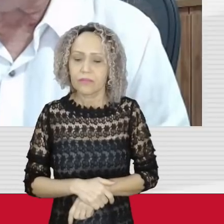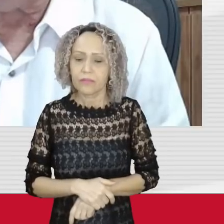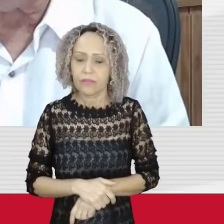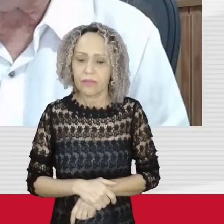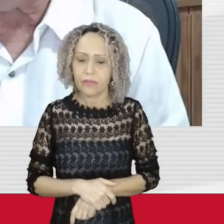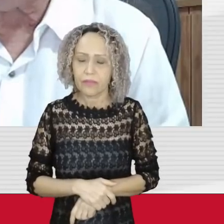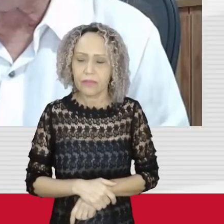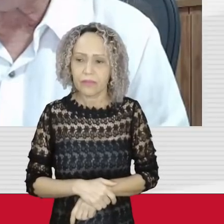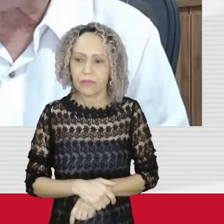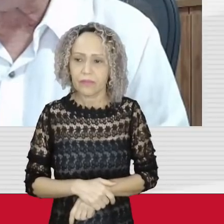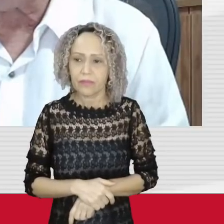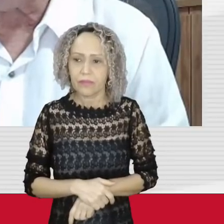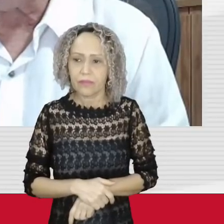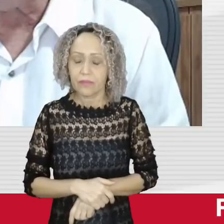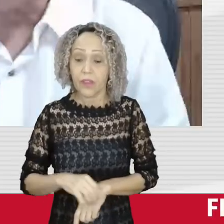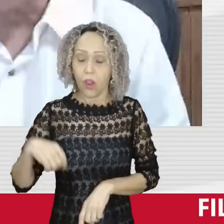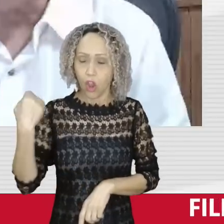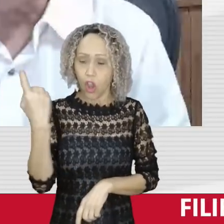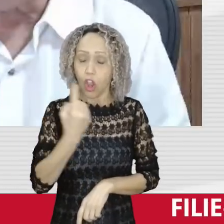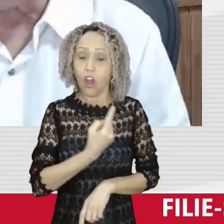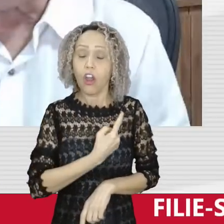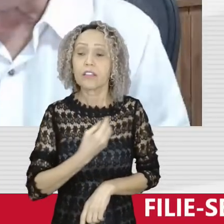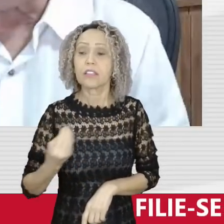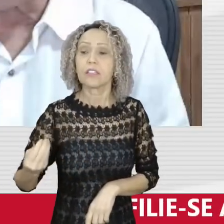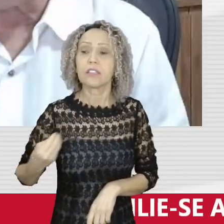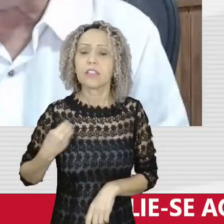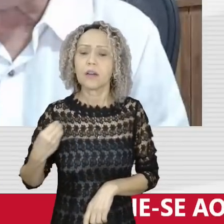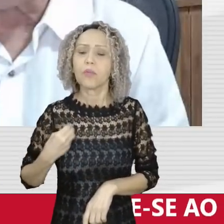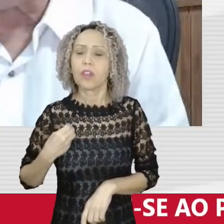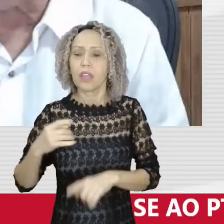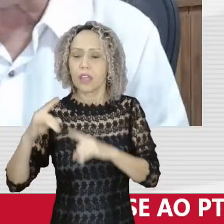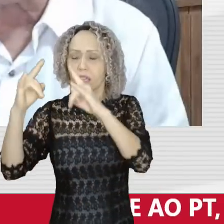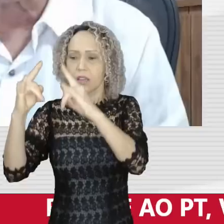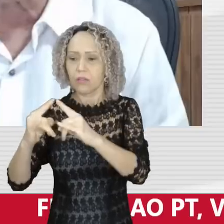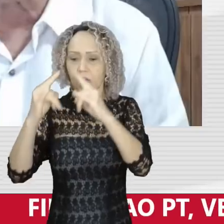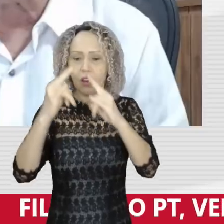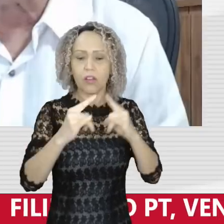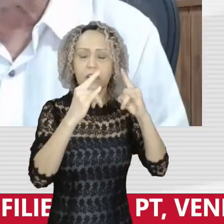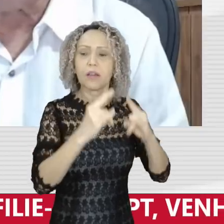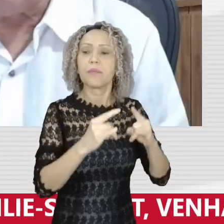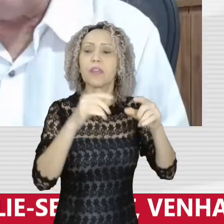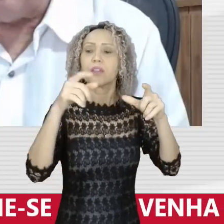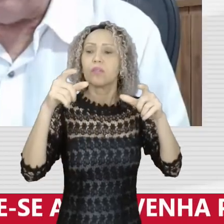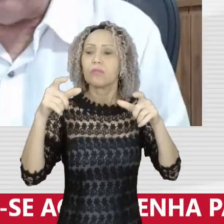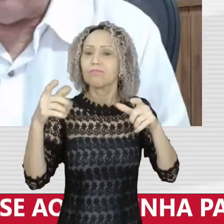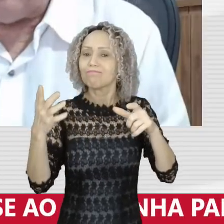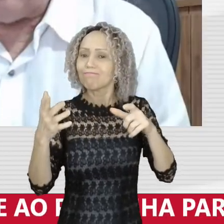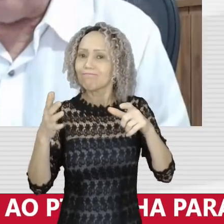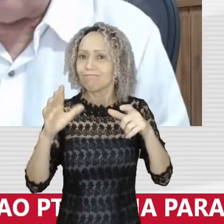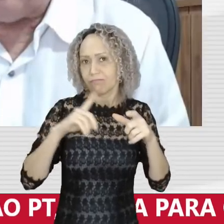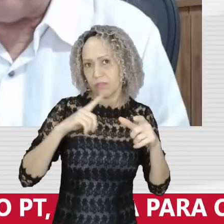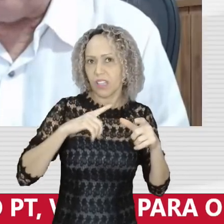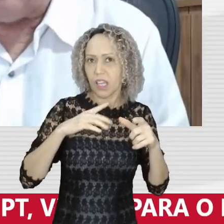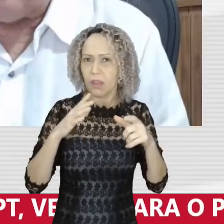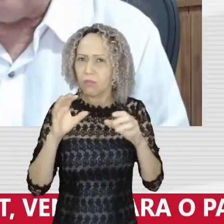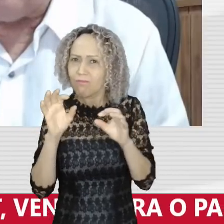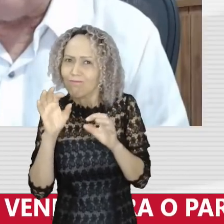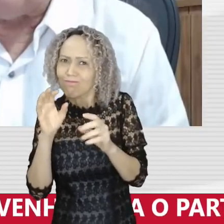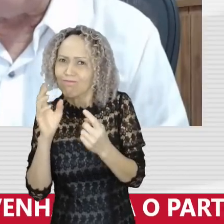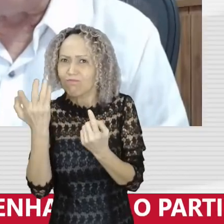que teremos. E nós estamos com os alojamentos, um deles nós estamos ainda